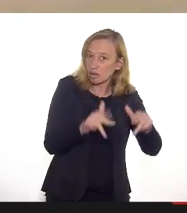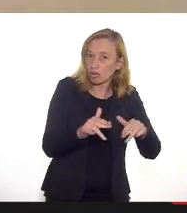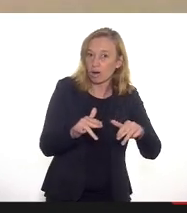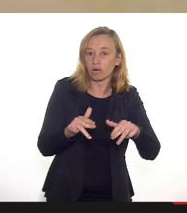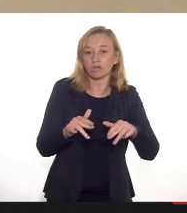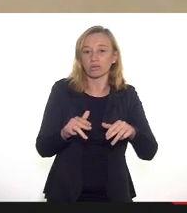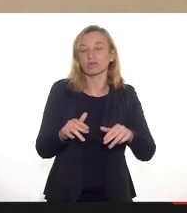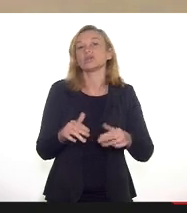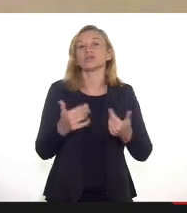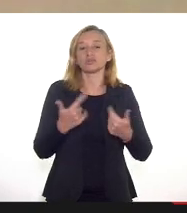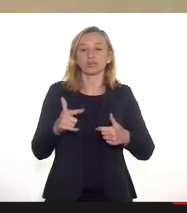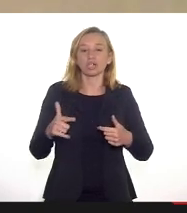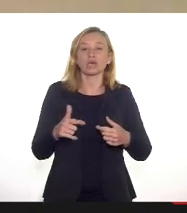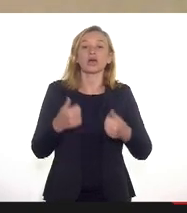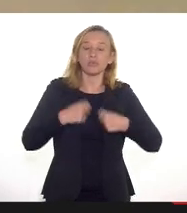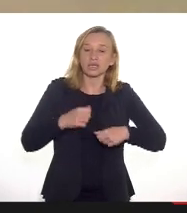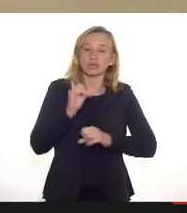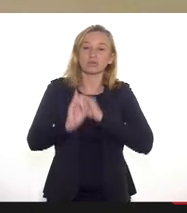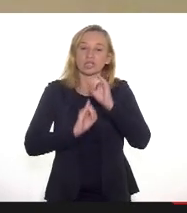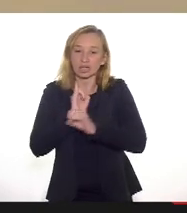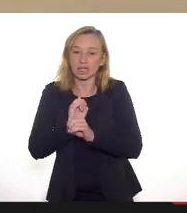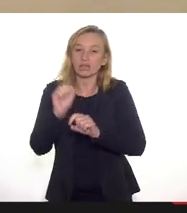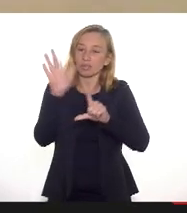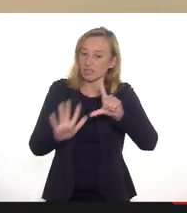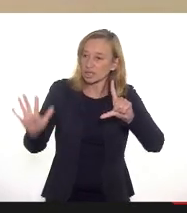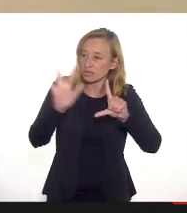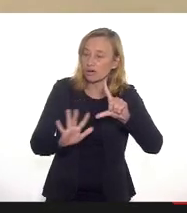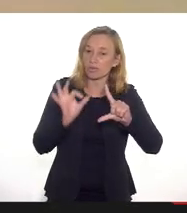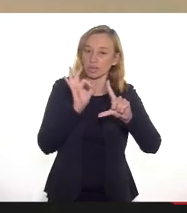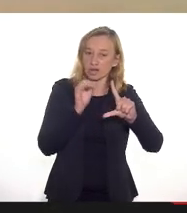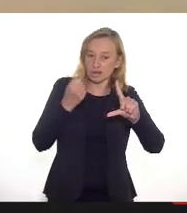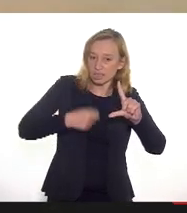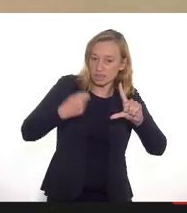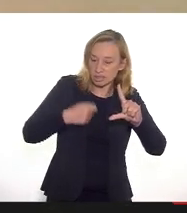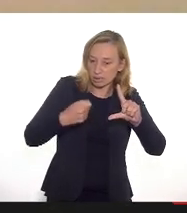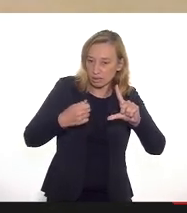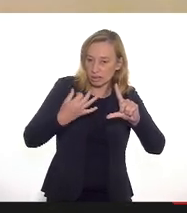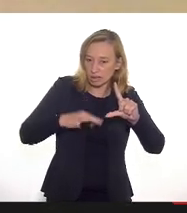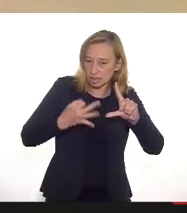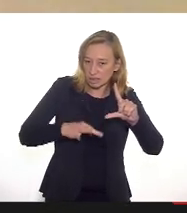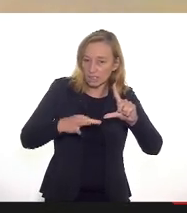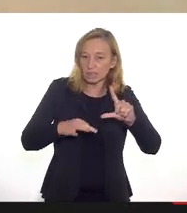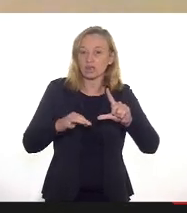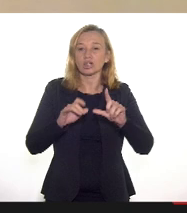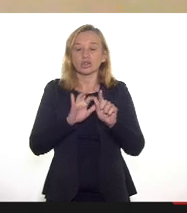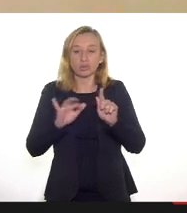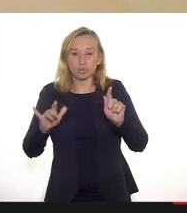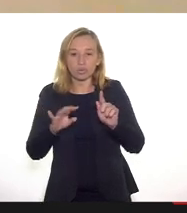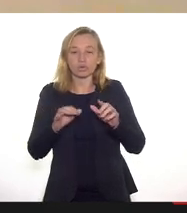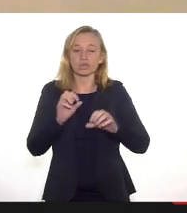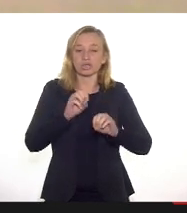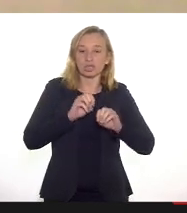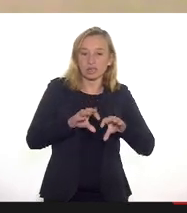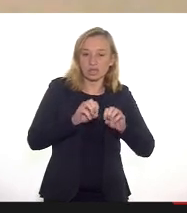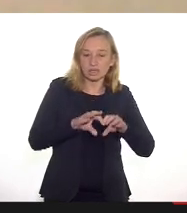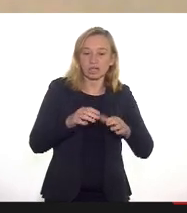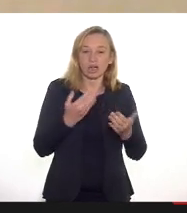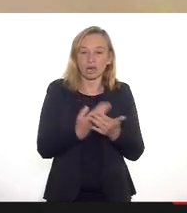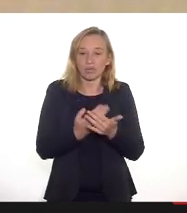de uma internet patrocinada, de uma plataforma adequada com cadastro mais rápido possível no Google Sala de Aula. E, para